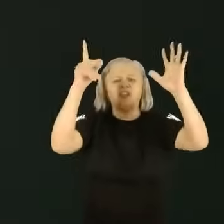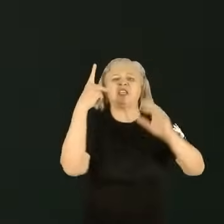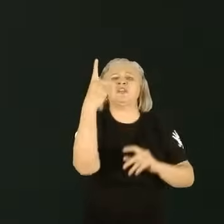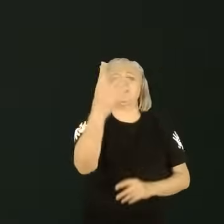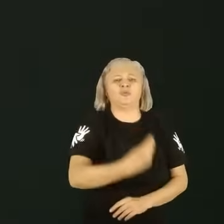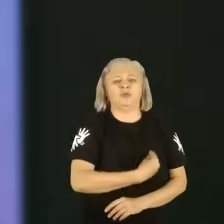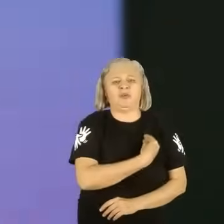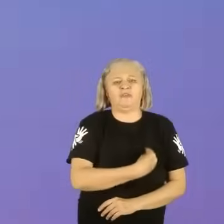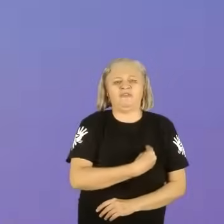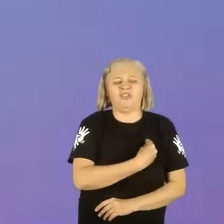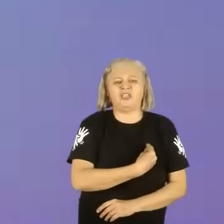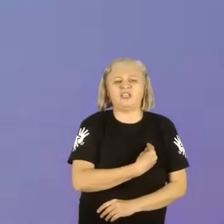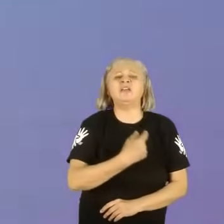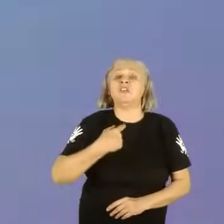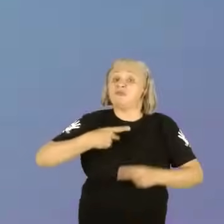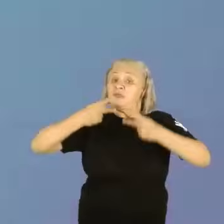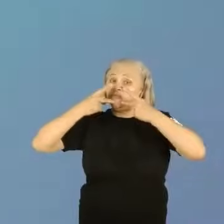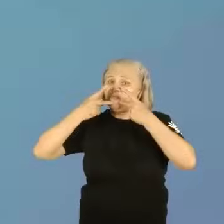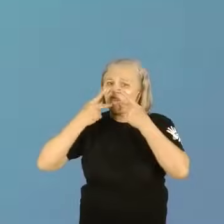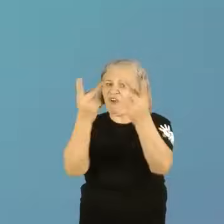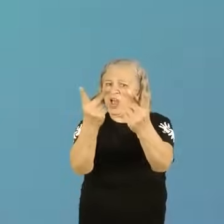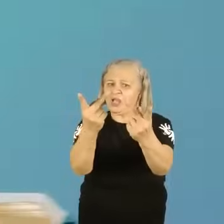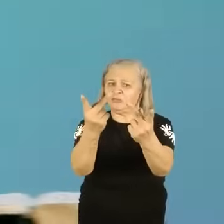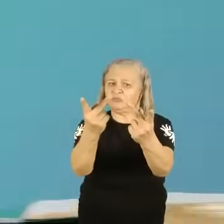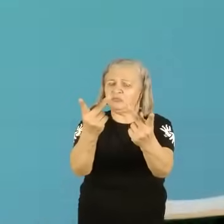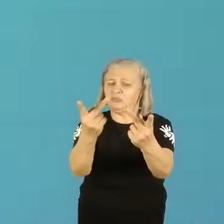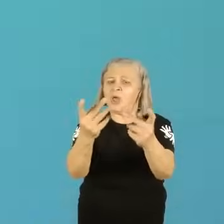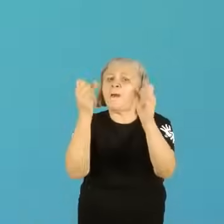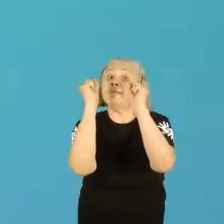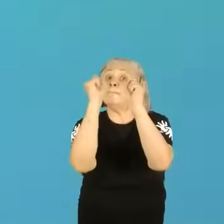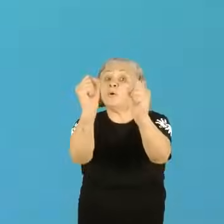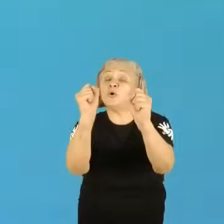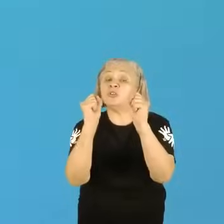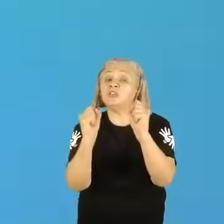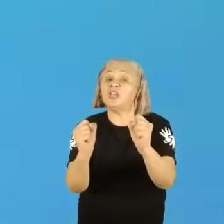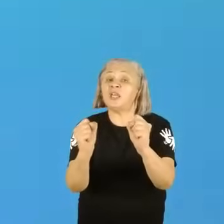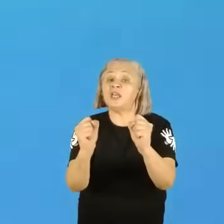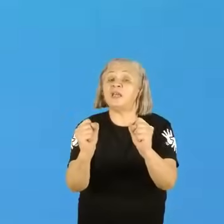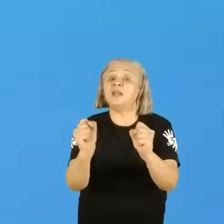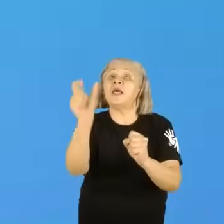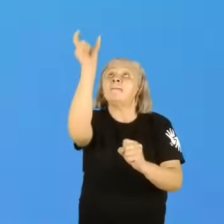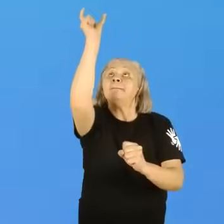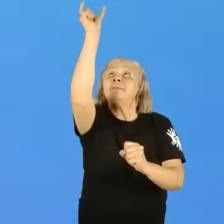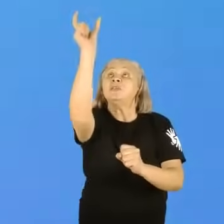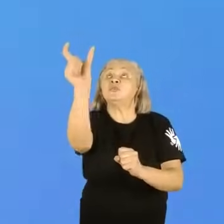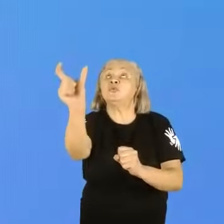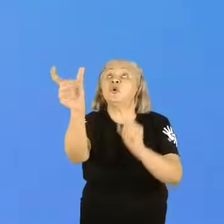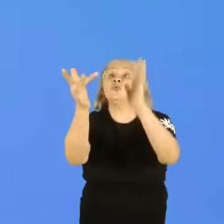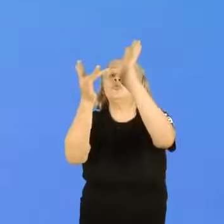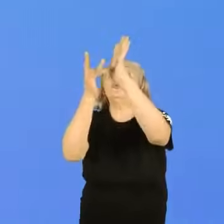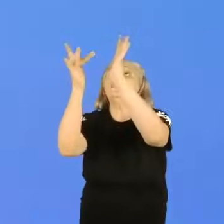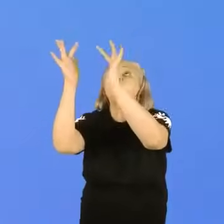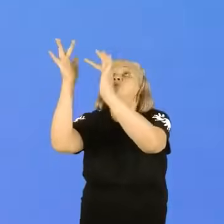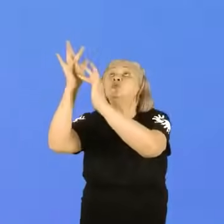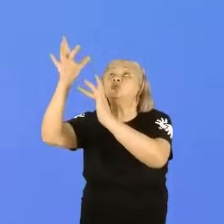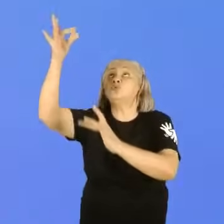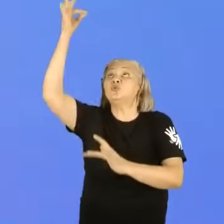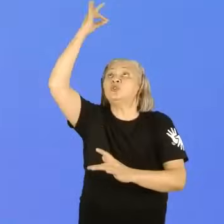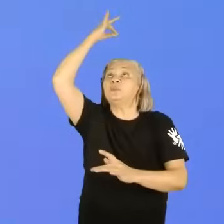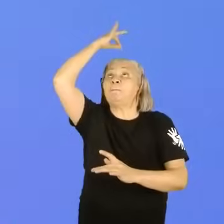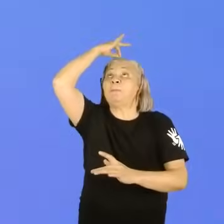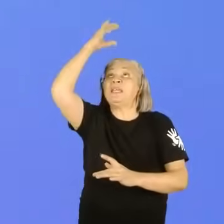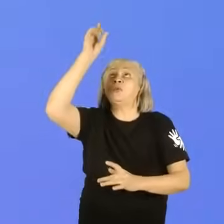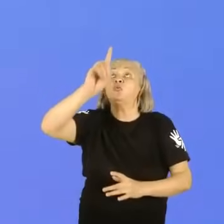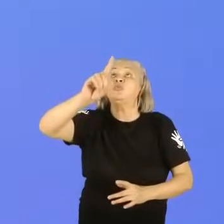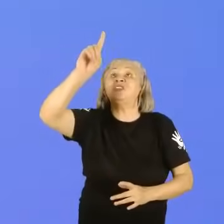para declarar que poder da pessoa do Espírito de Deus vai ser liberado